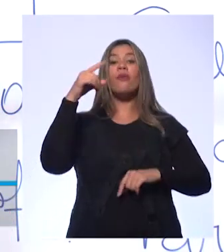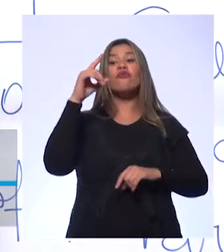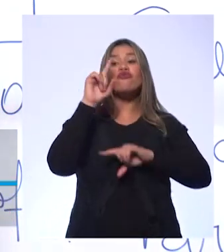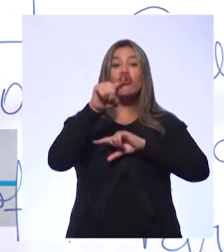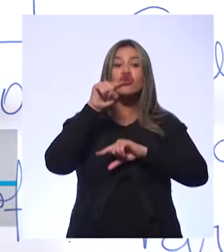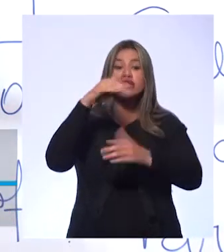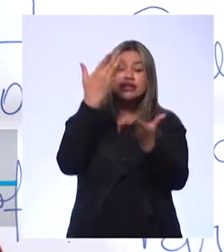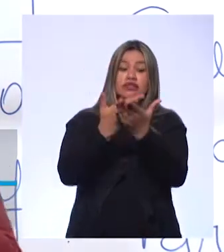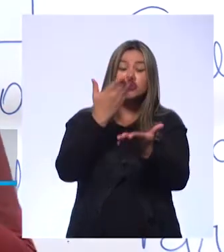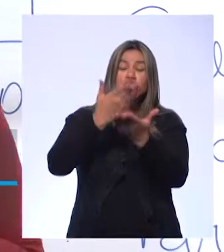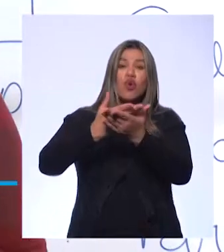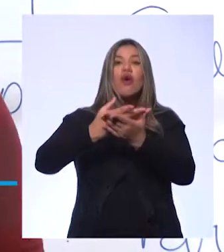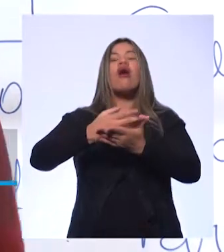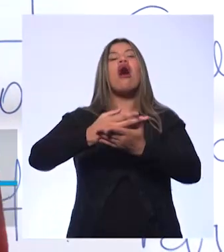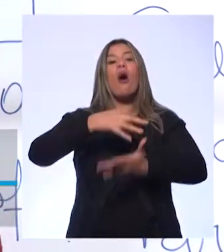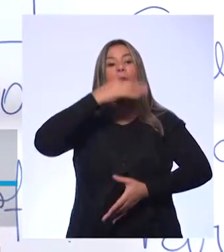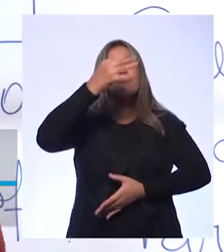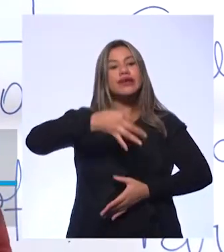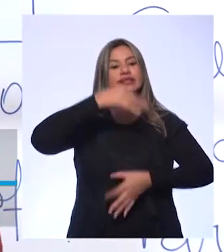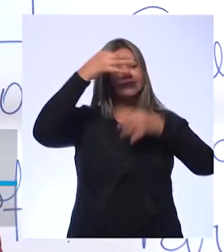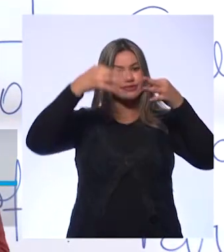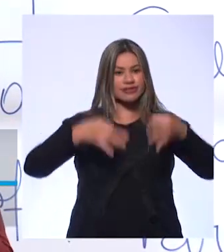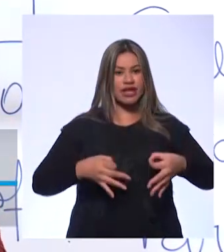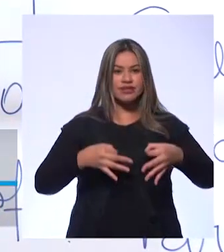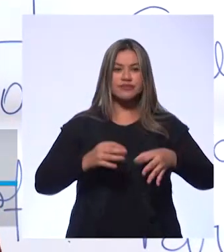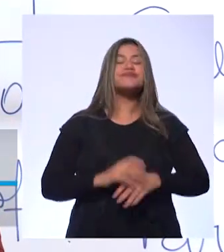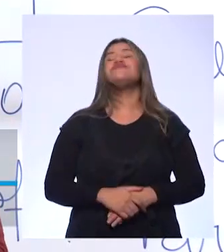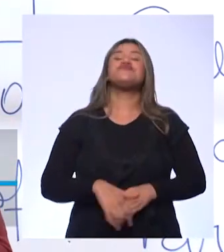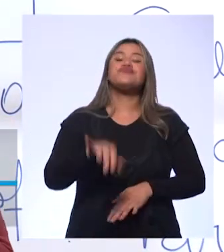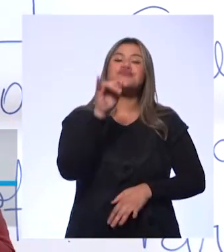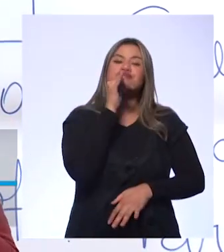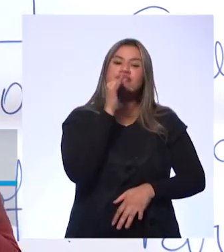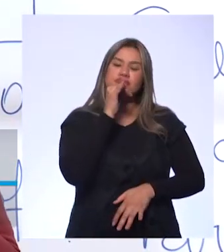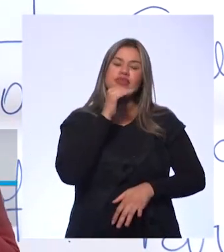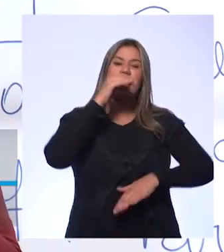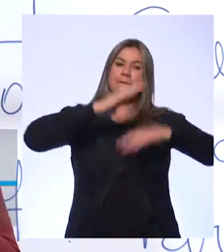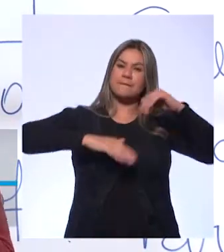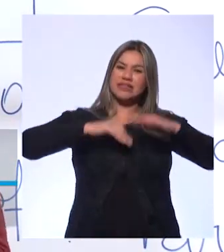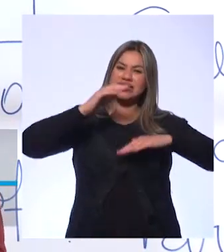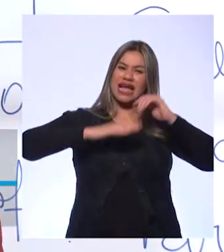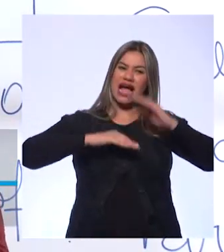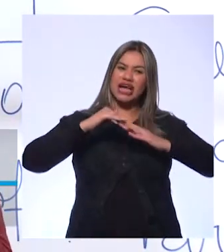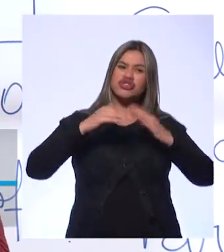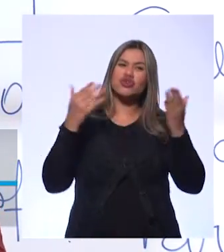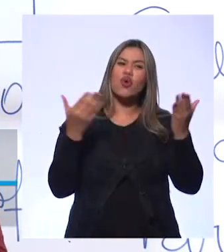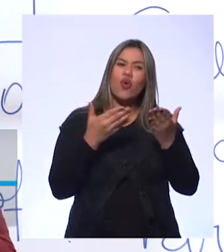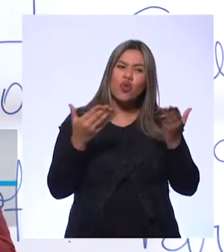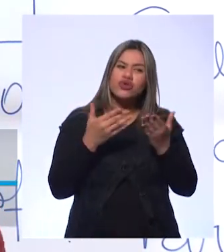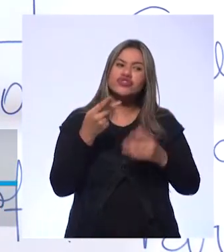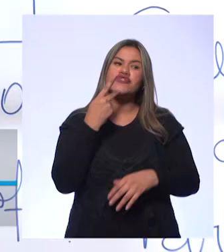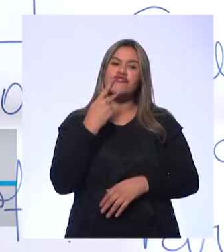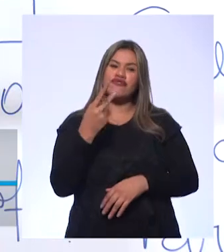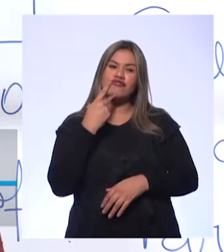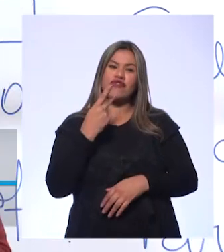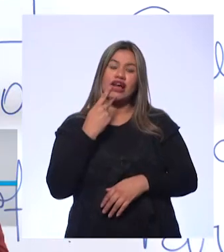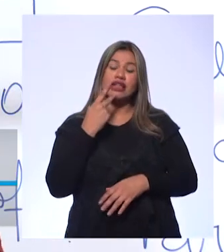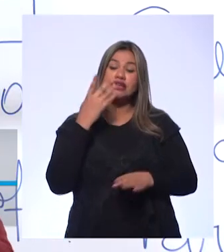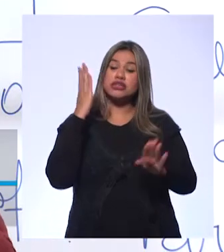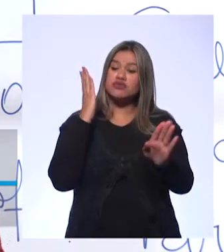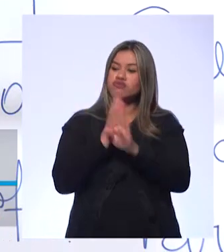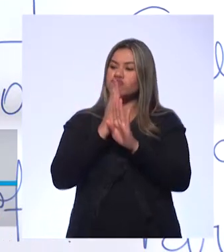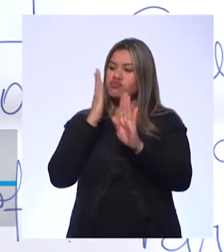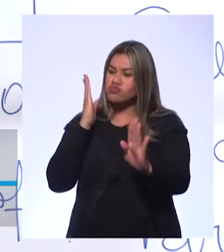de hoje ela pede assim ó Identifique as diferentes as diferentes versões sobre o conflito